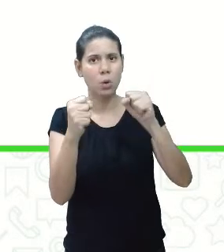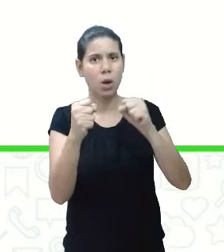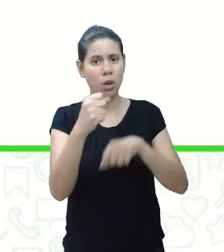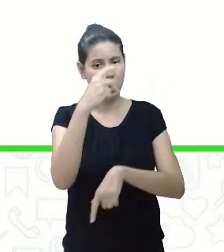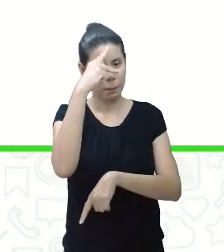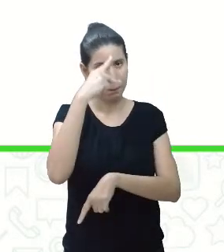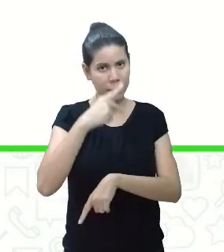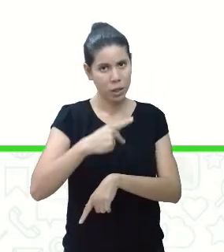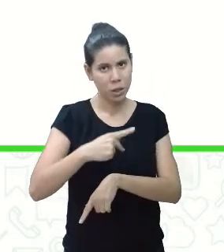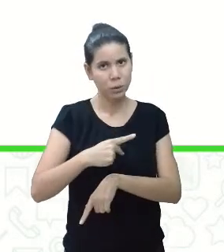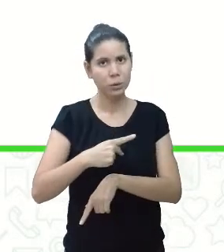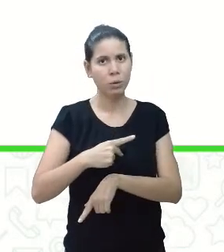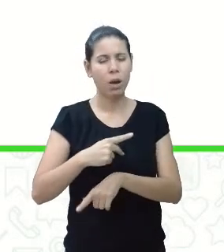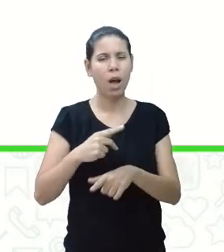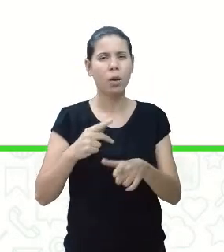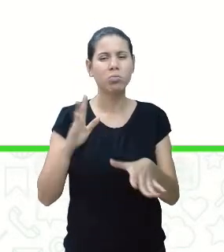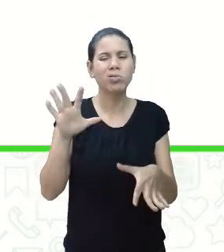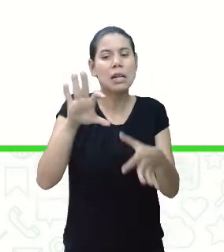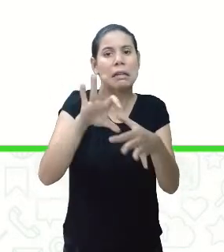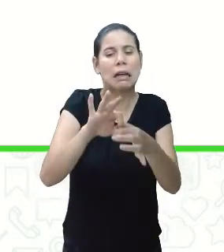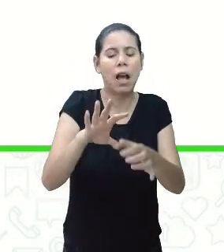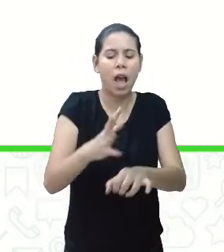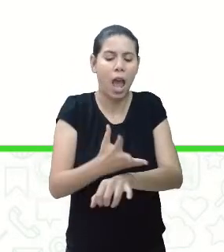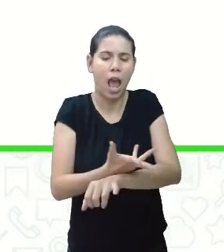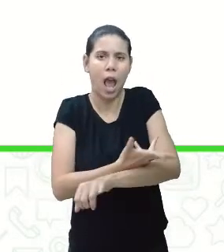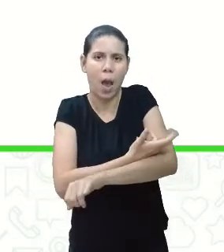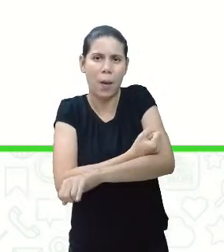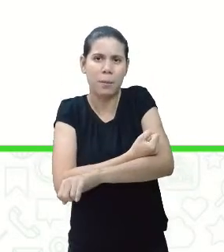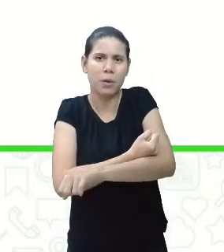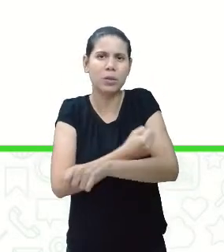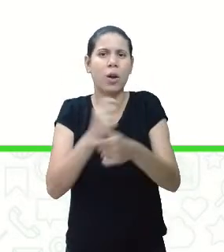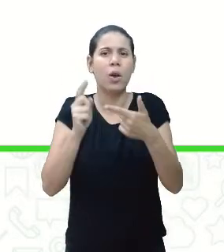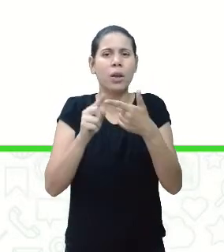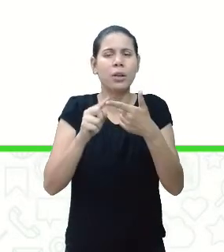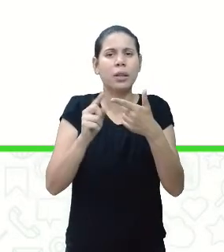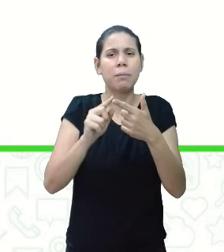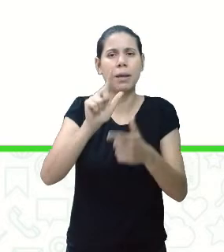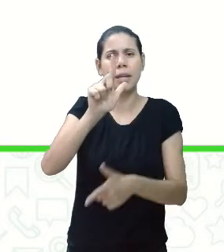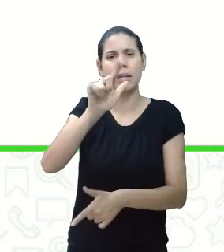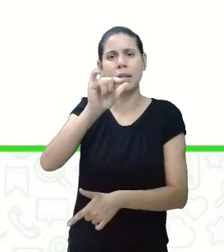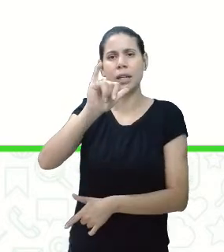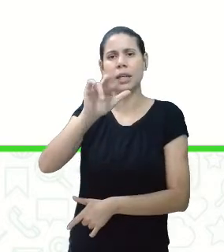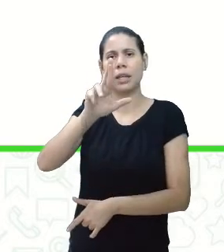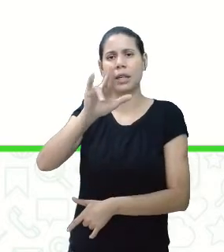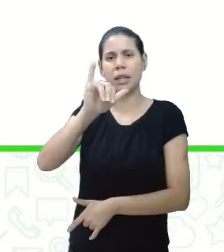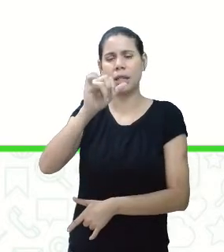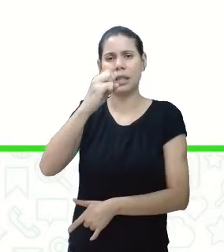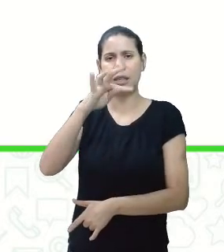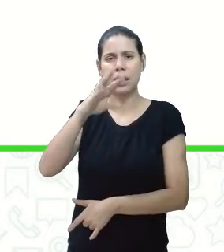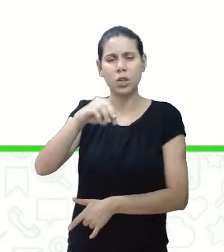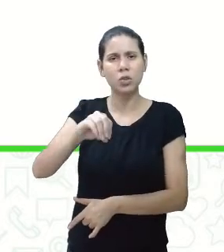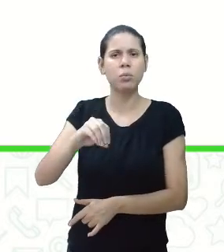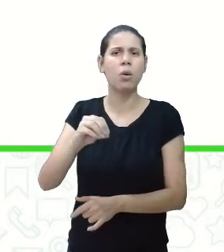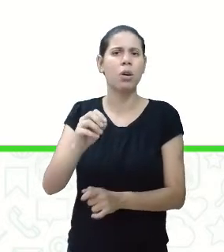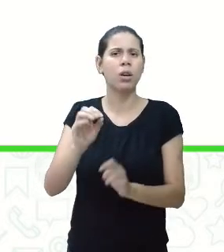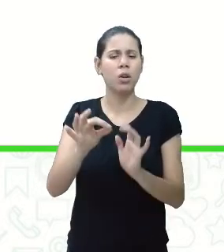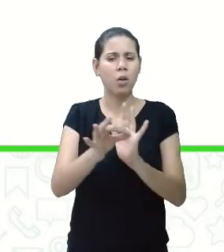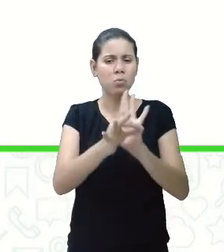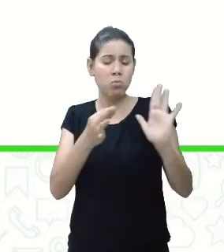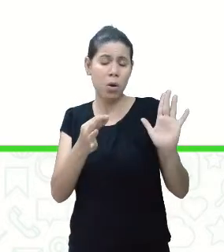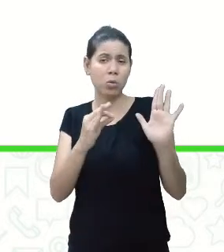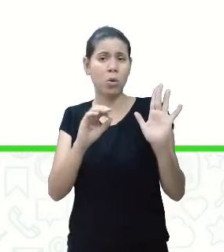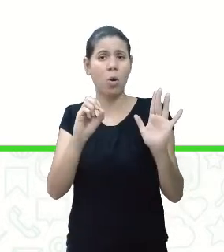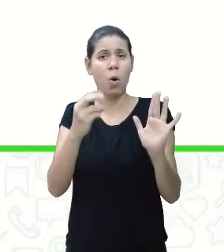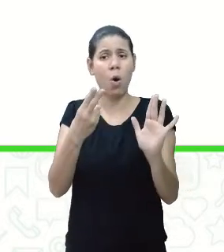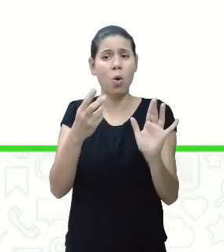pessoal, envolta em emoção, emprego de lirismo e valores do autor ou do ser, o objeto